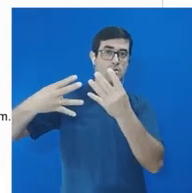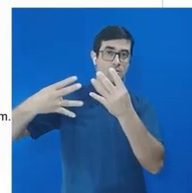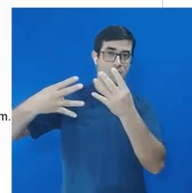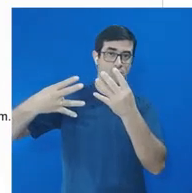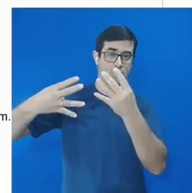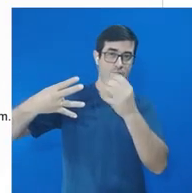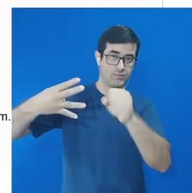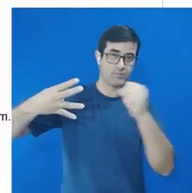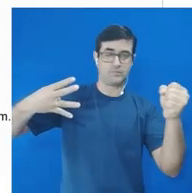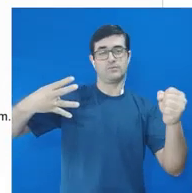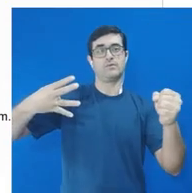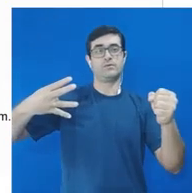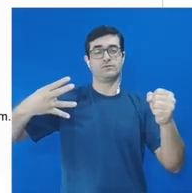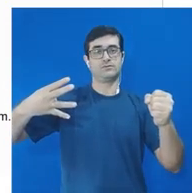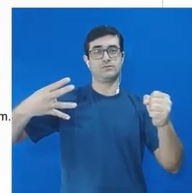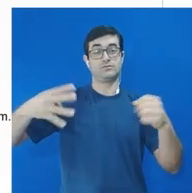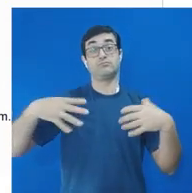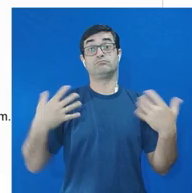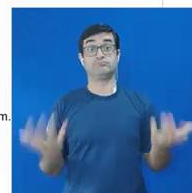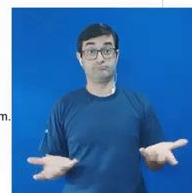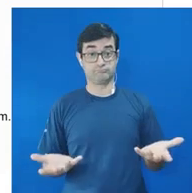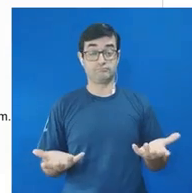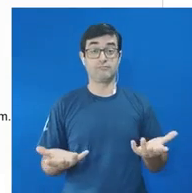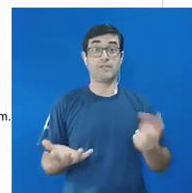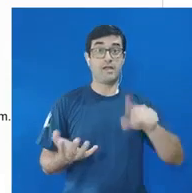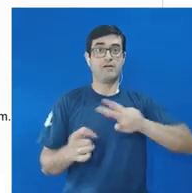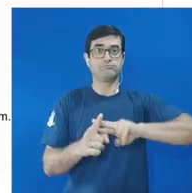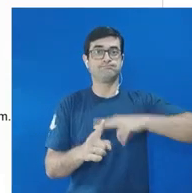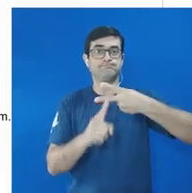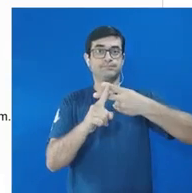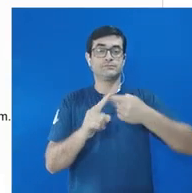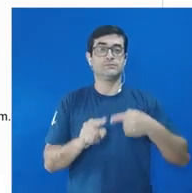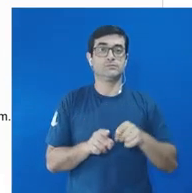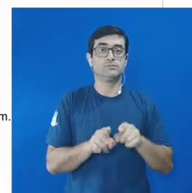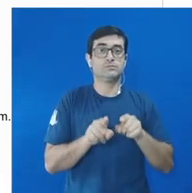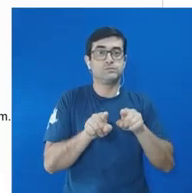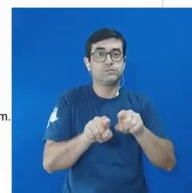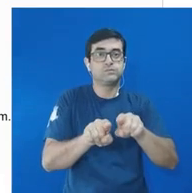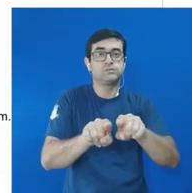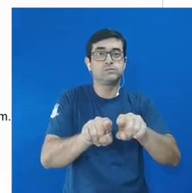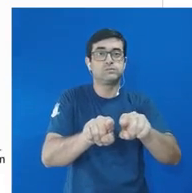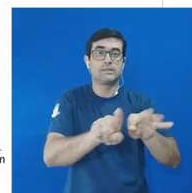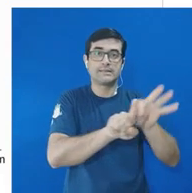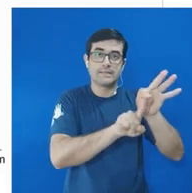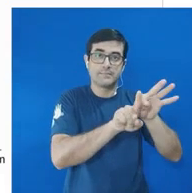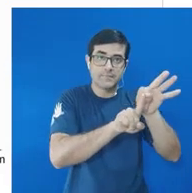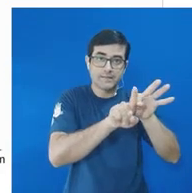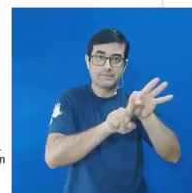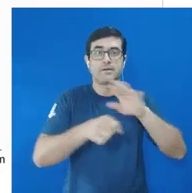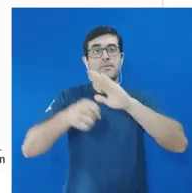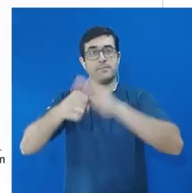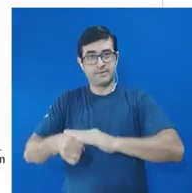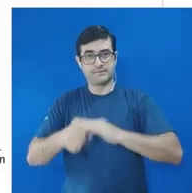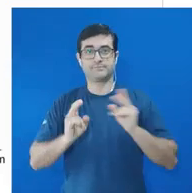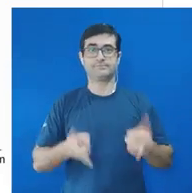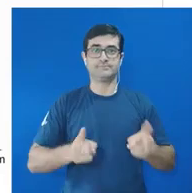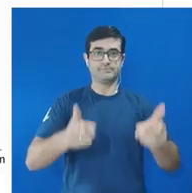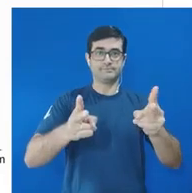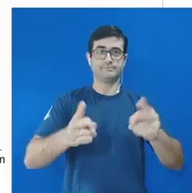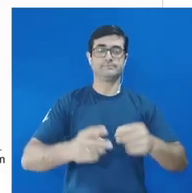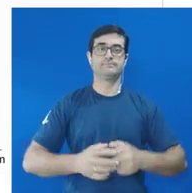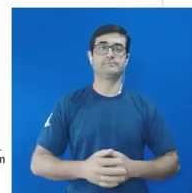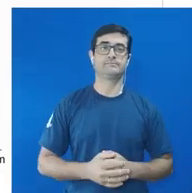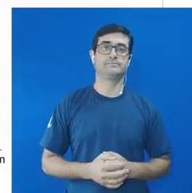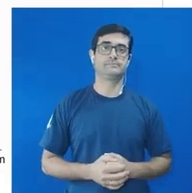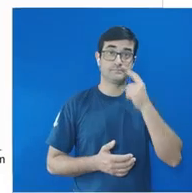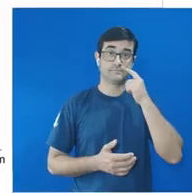88. Ou seja, ele é proporcional à temperatura e pressão constantes. Aqui eu tenho o